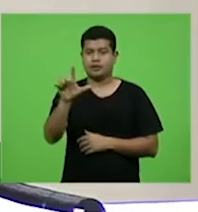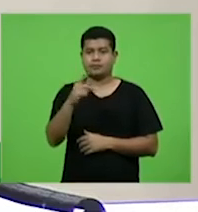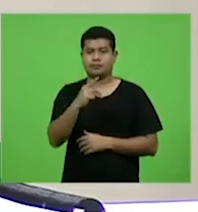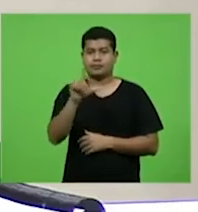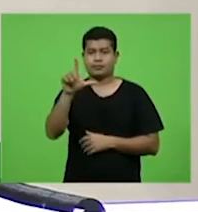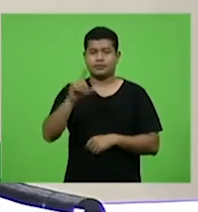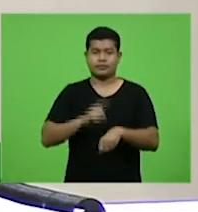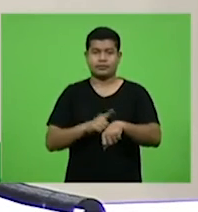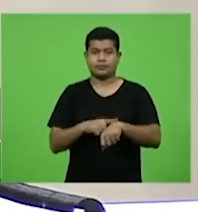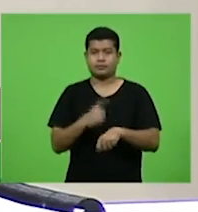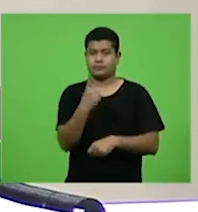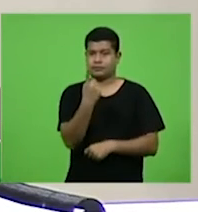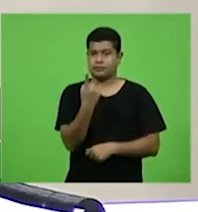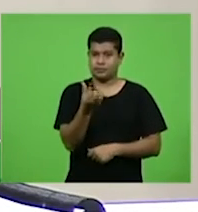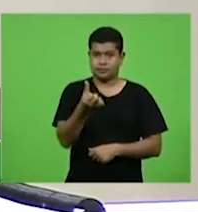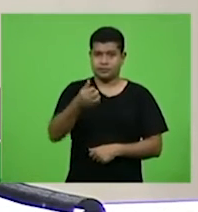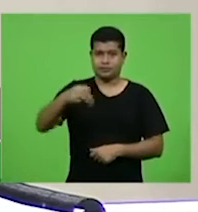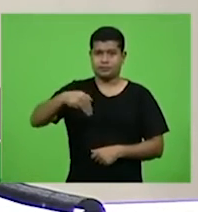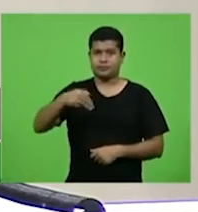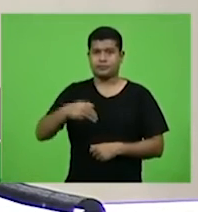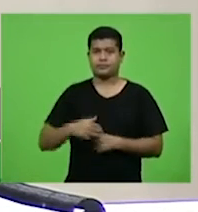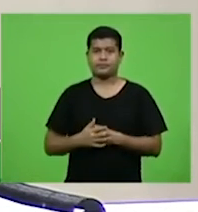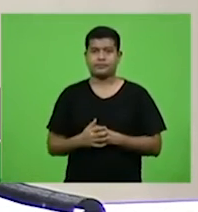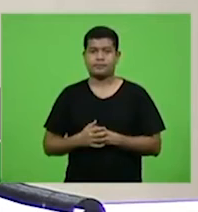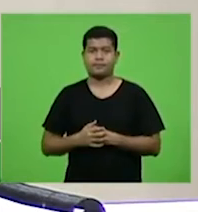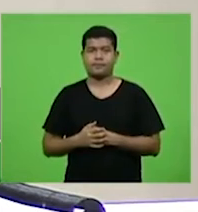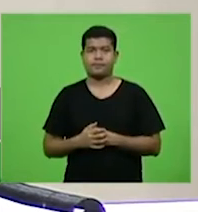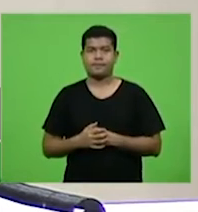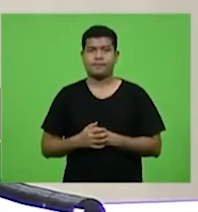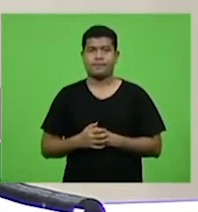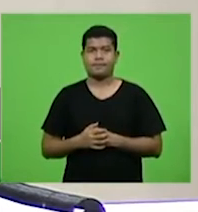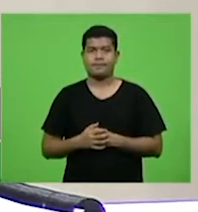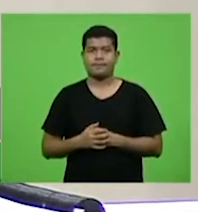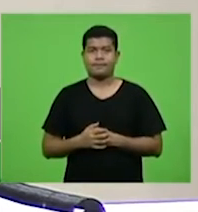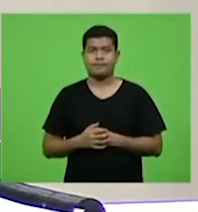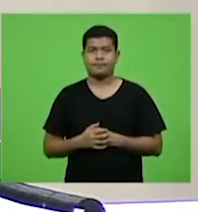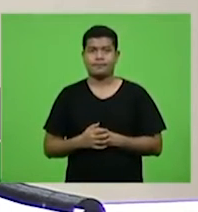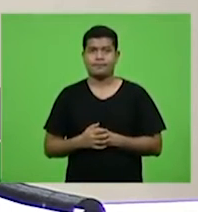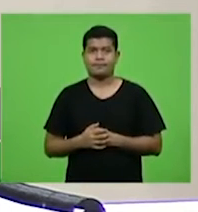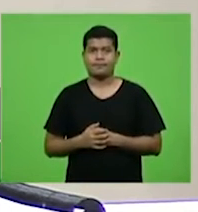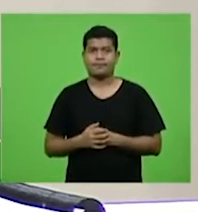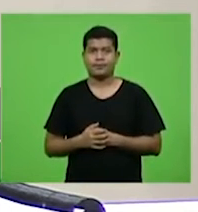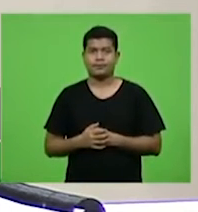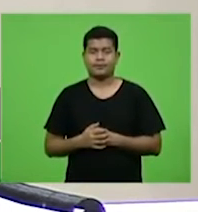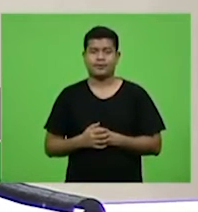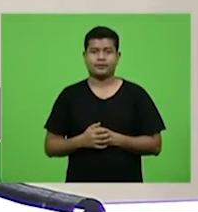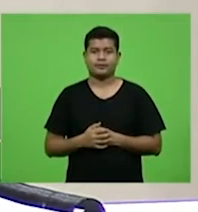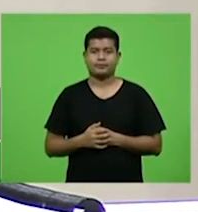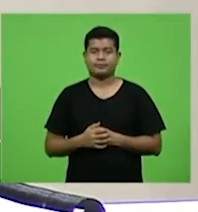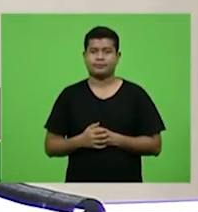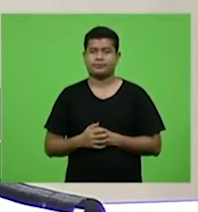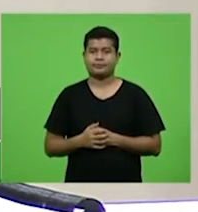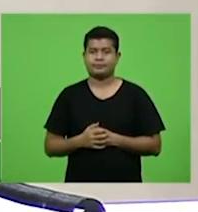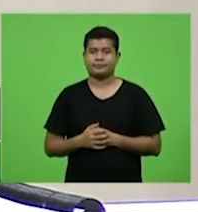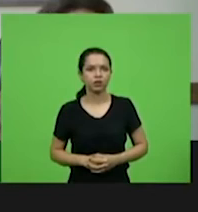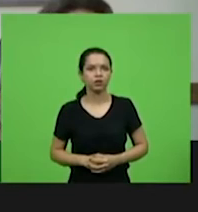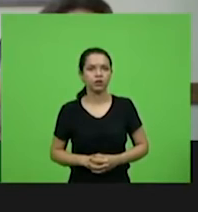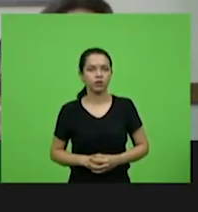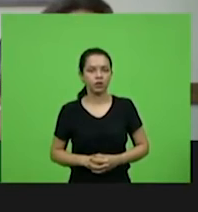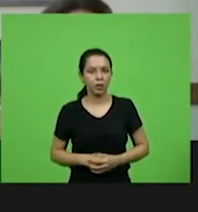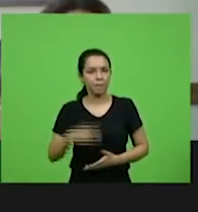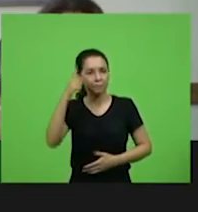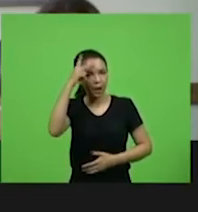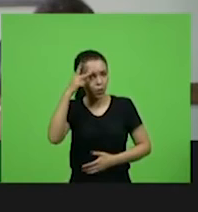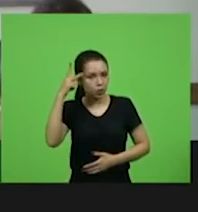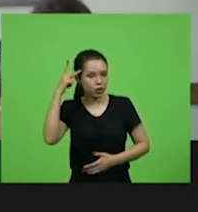por leitos de UTI não habilitados pelo Ministério da Saúde e disponibilizados para o tratamento da convide que já está em vigor